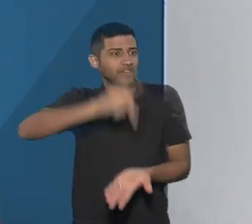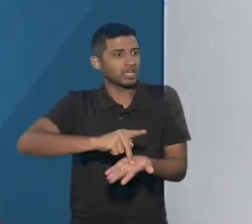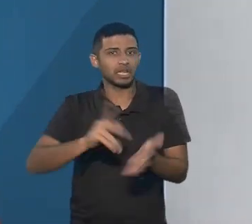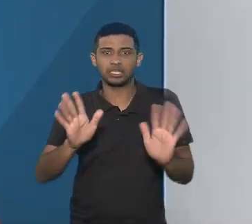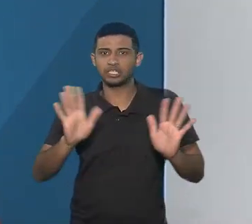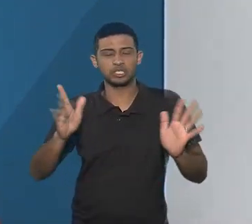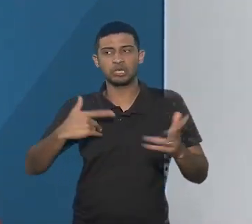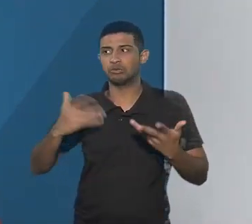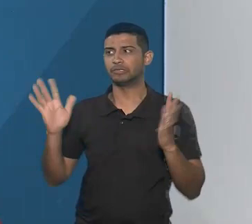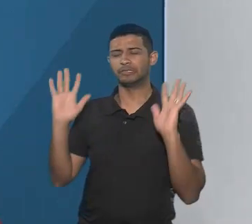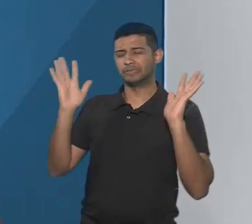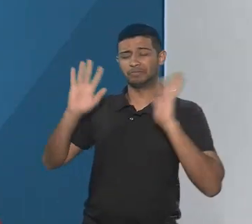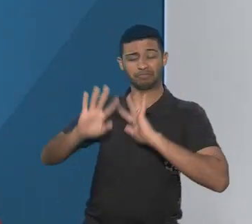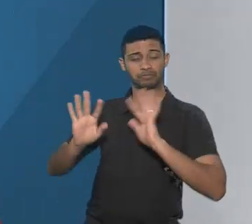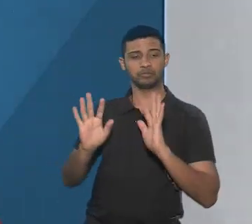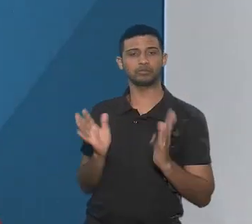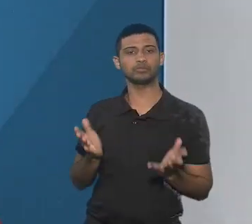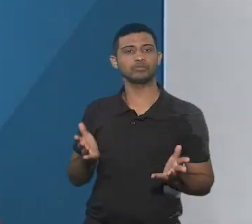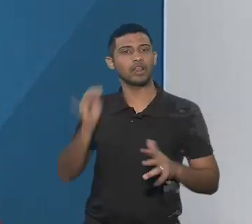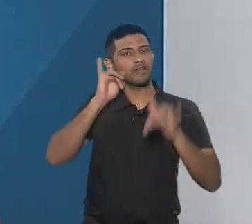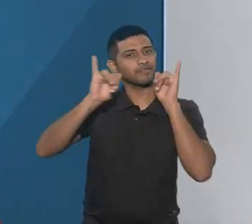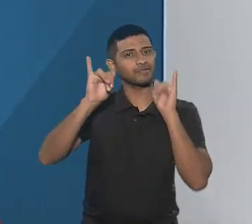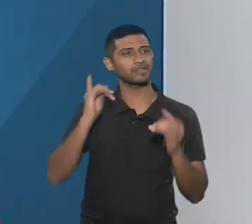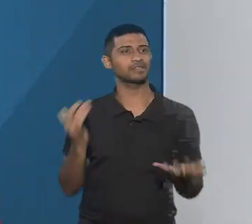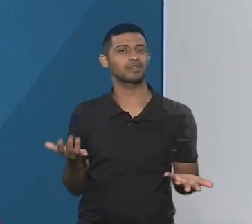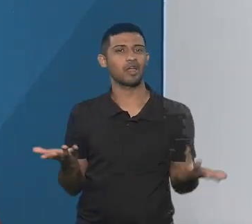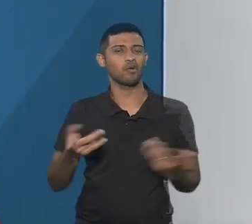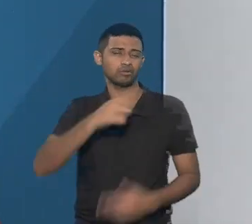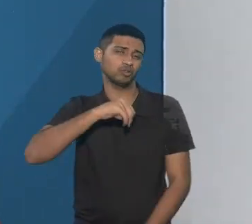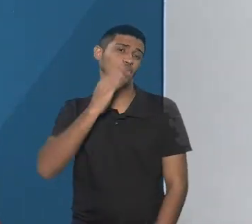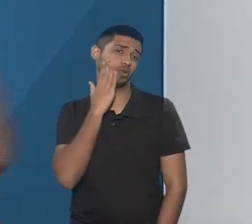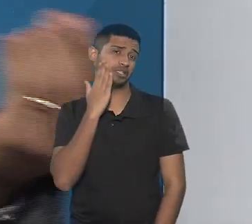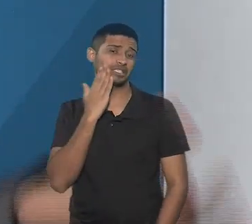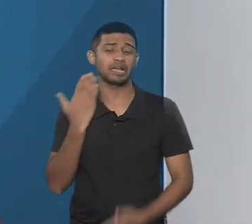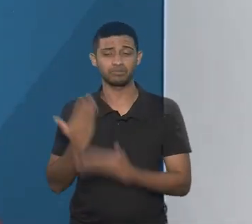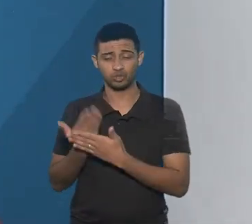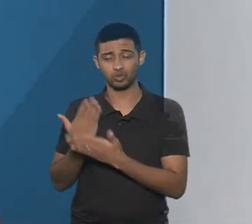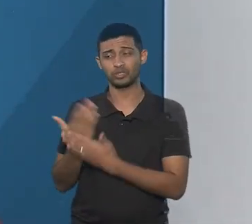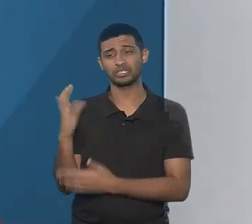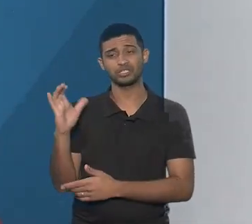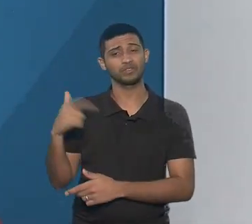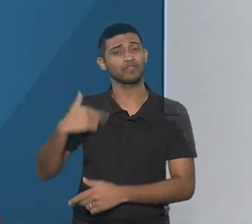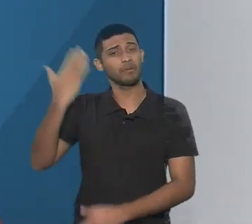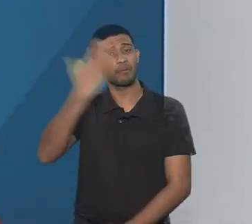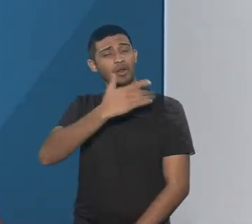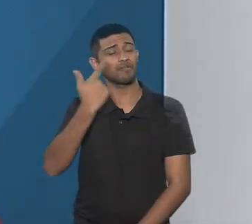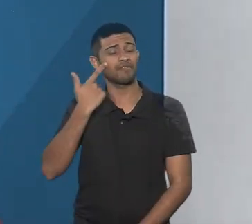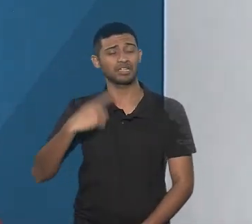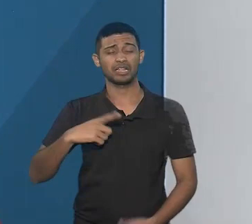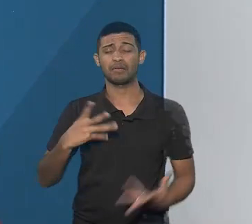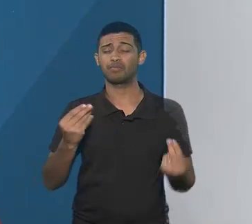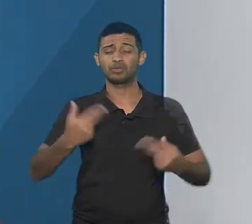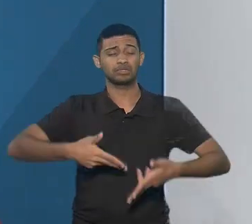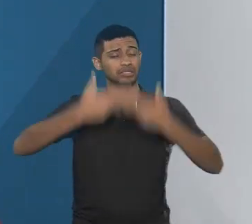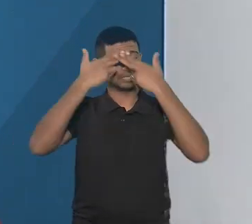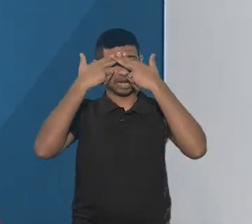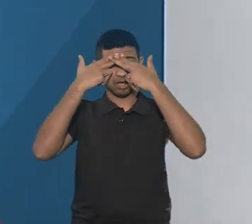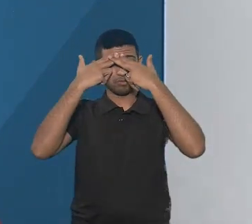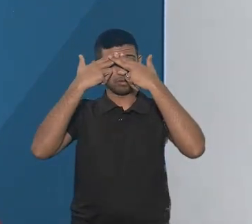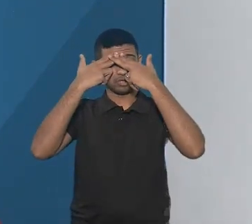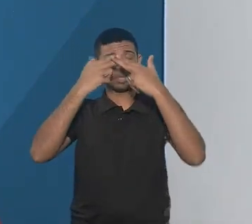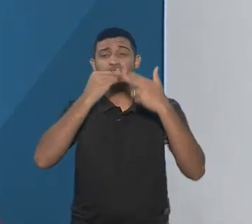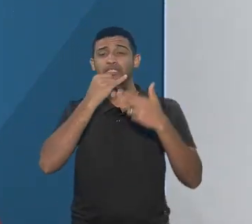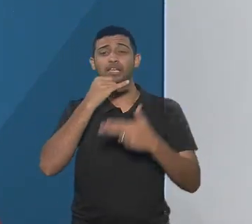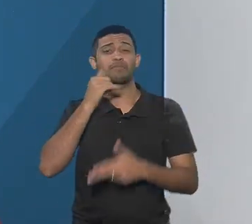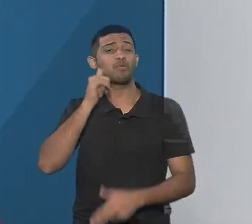a verdade, as pessoas não querem lidar com a realidade. Hoje nós sabemos, também através de estudos científicos, que os traumas